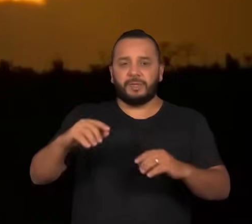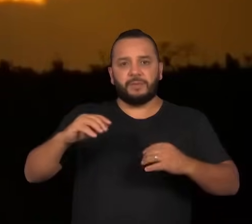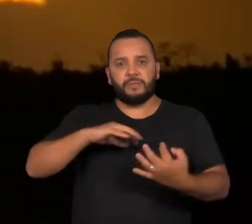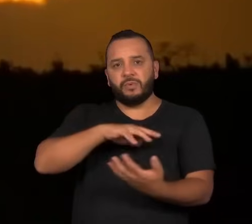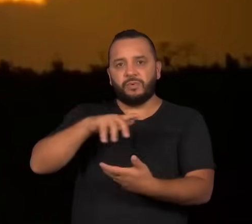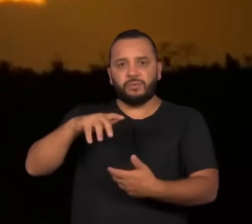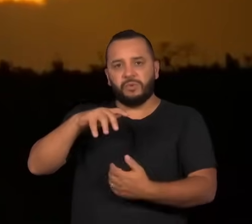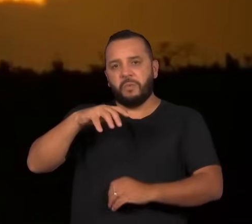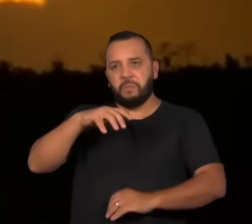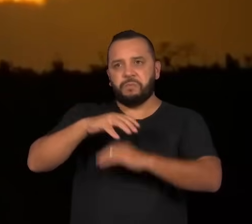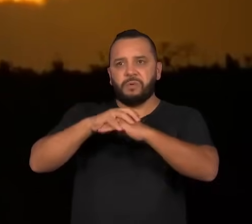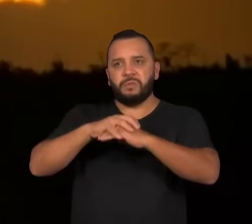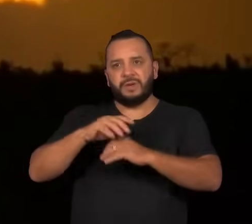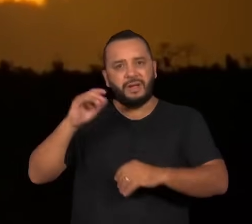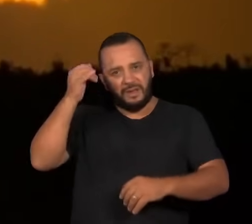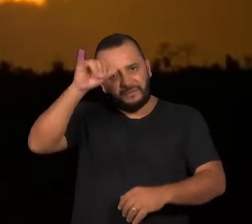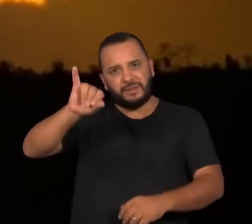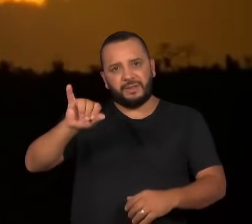futuro.